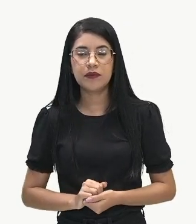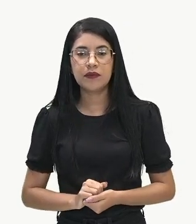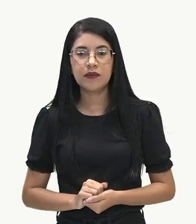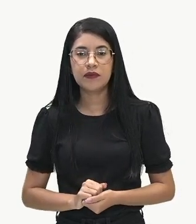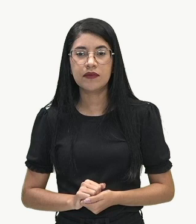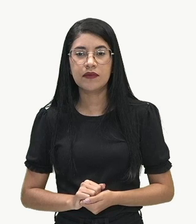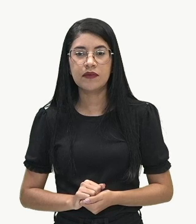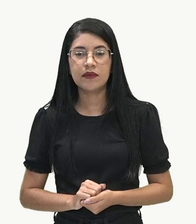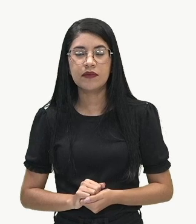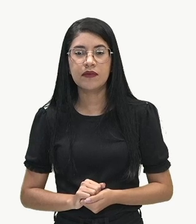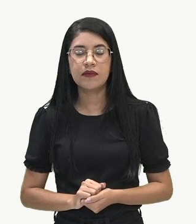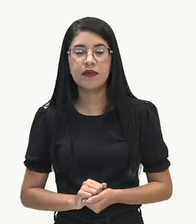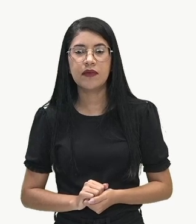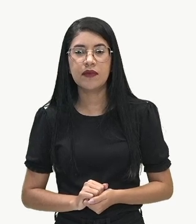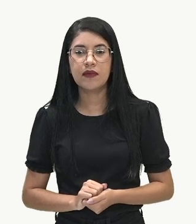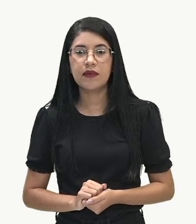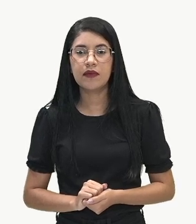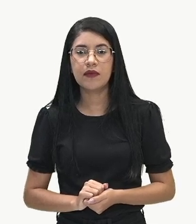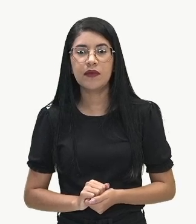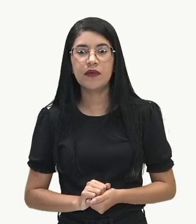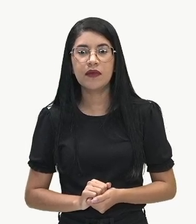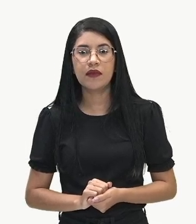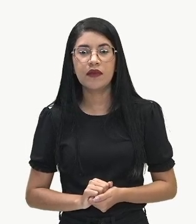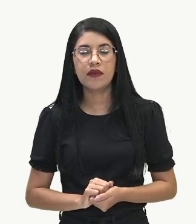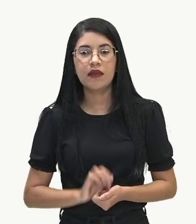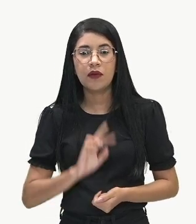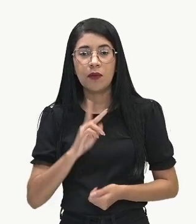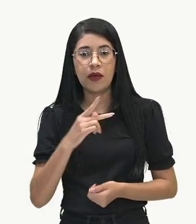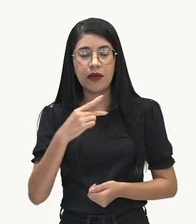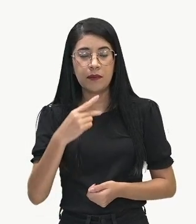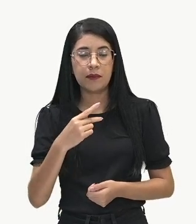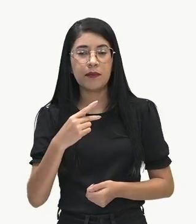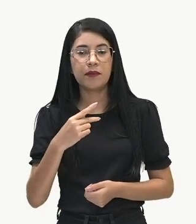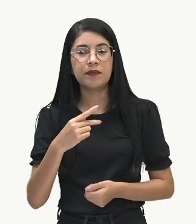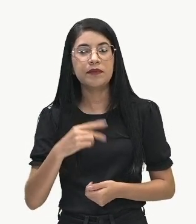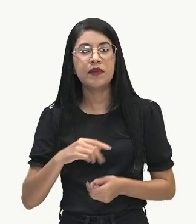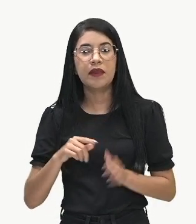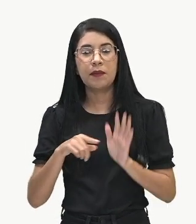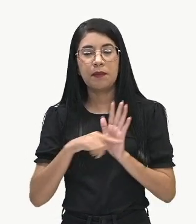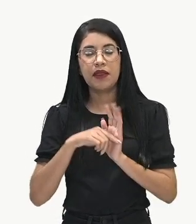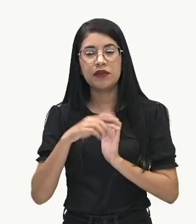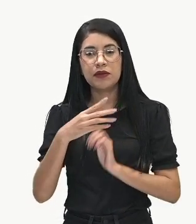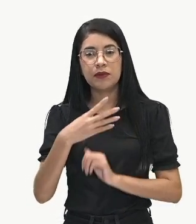E aí, a entalpia do produto vai ficar menos